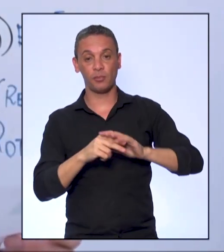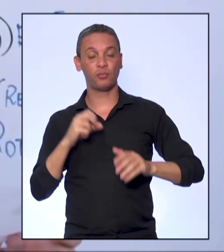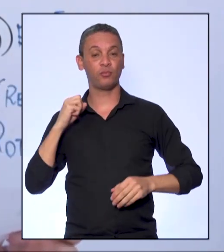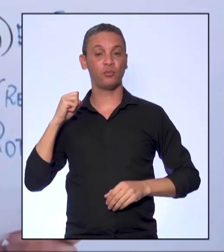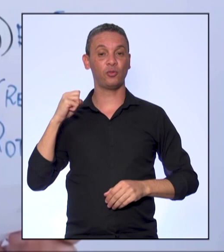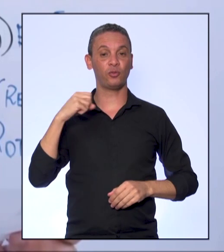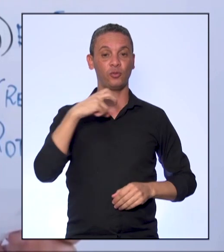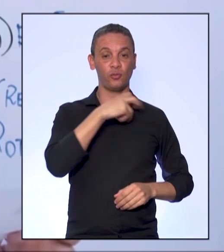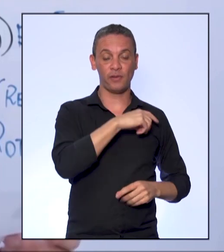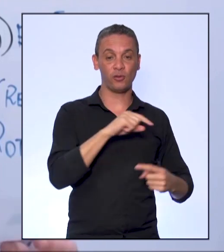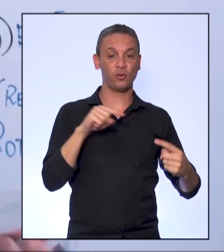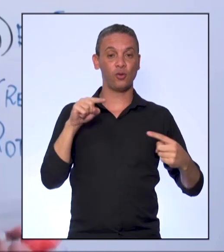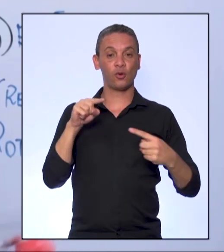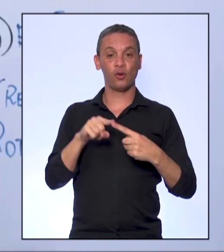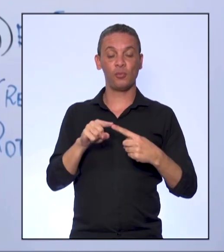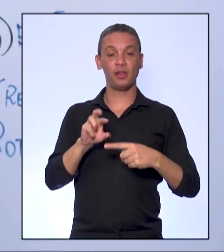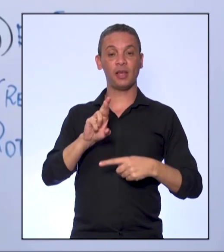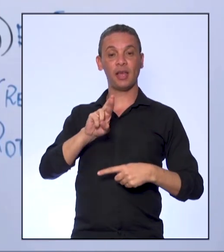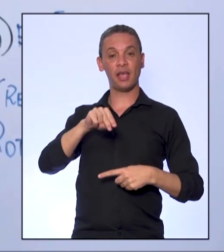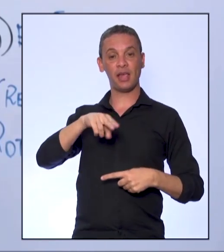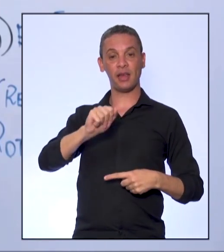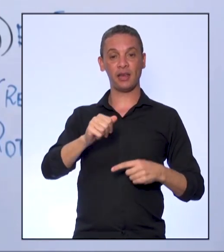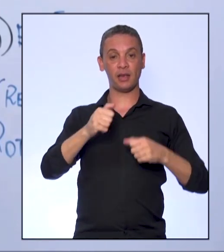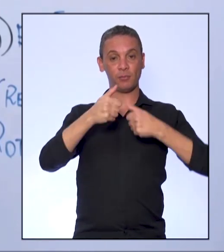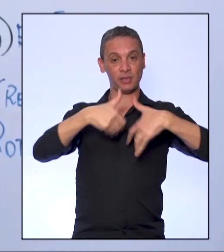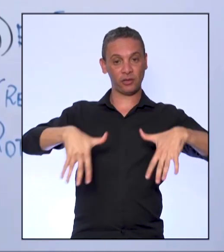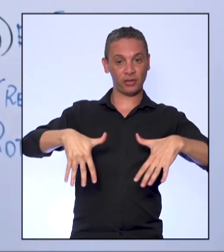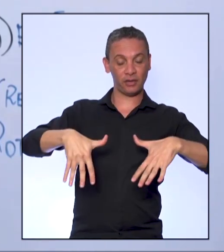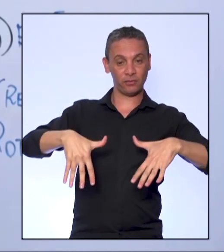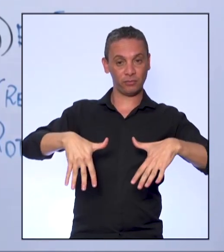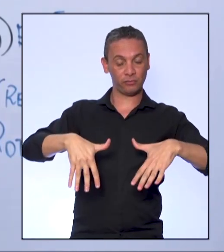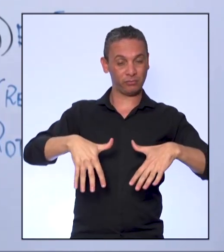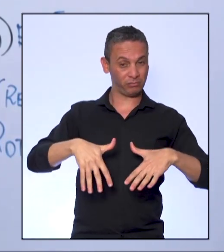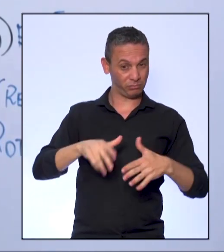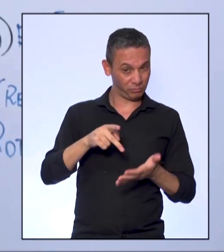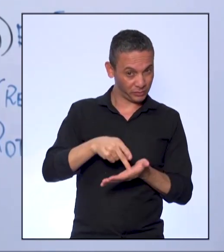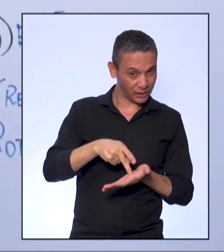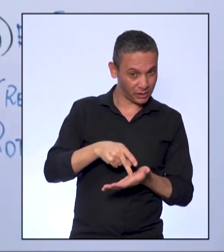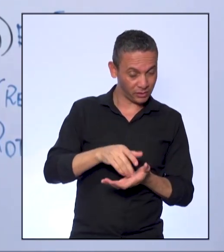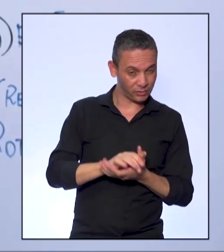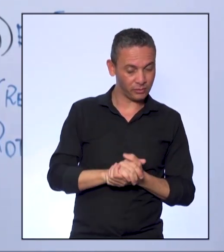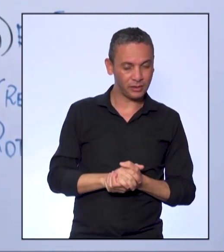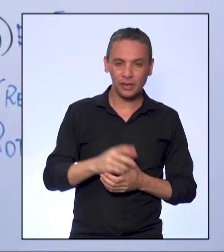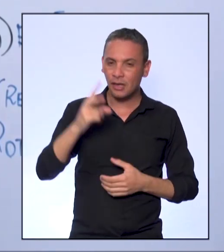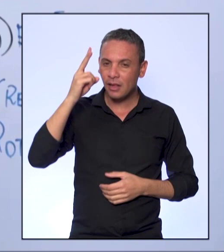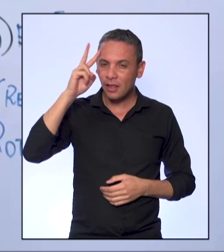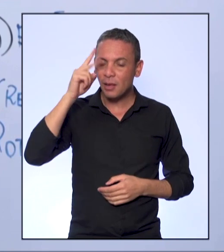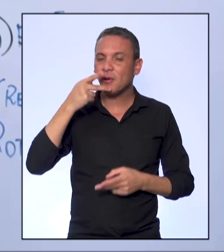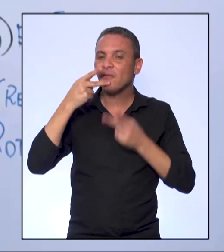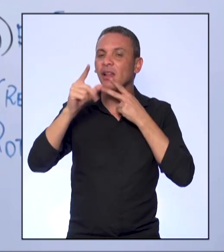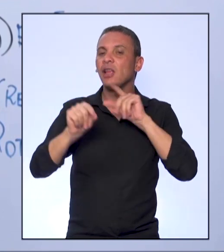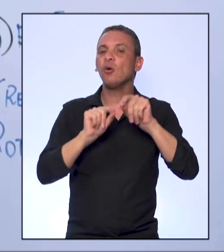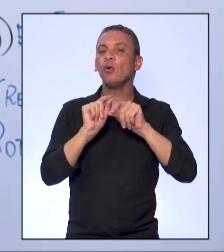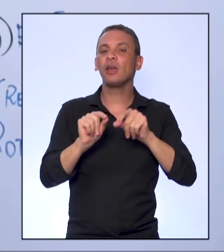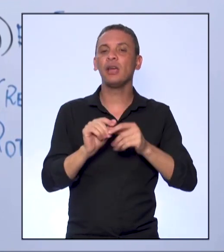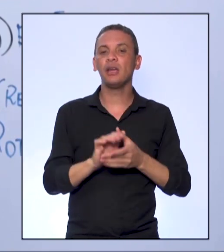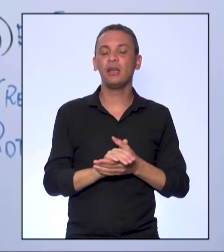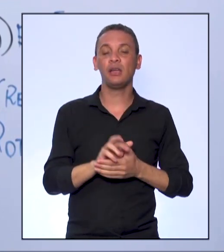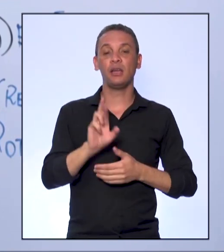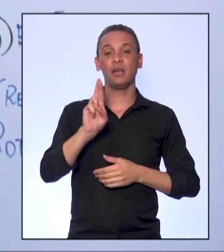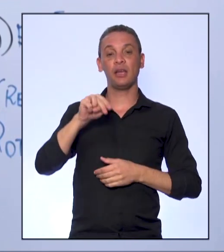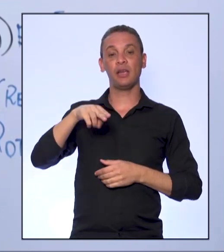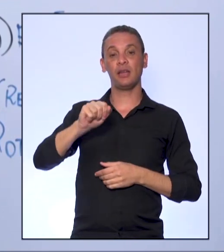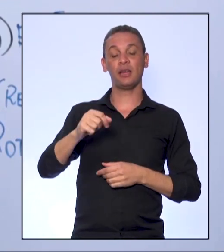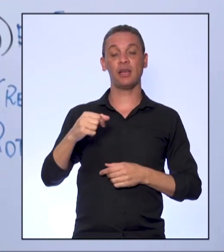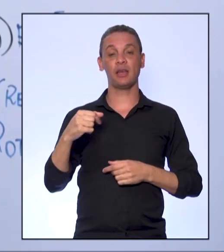atua diretamente como RNA mensageiro da célula. Lembra o que eu falei para vocês? Que RNA, ele falou que é RNA